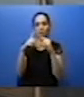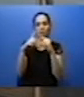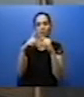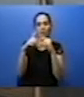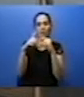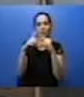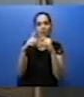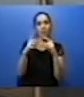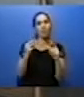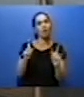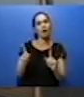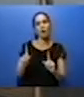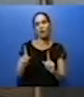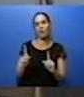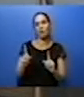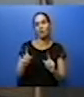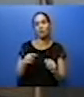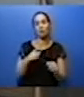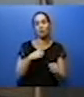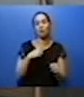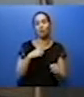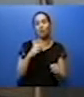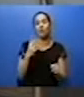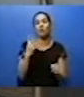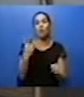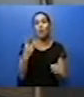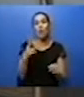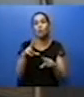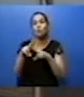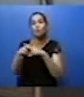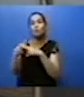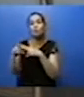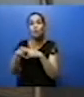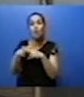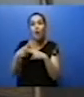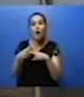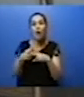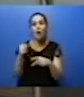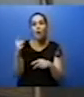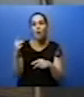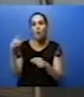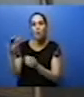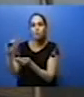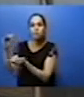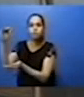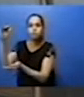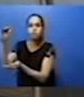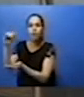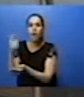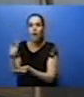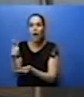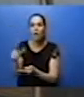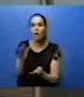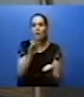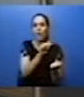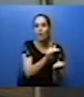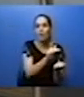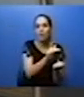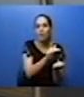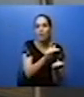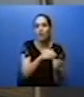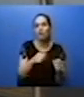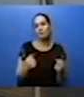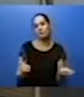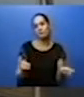duas barras de chocolate sair sei lá só que o médico 250 gramas o maior até de 500 aí você vai